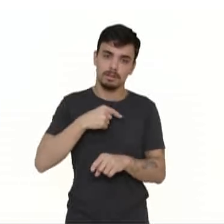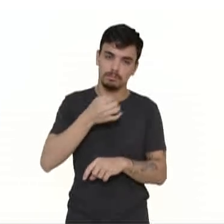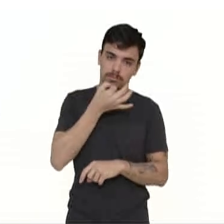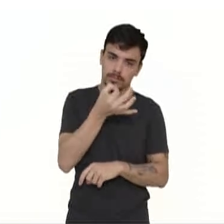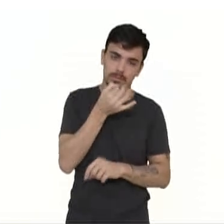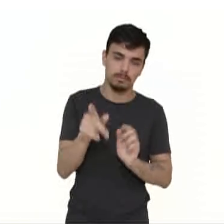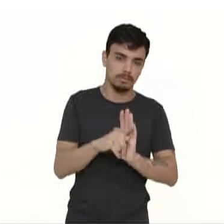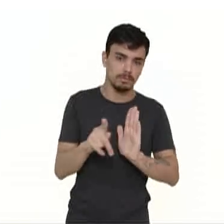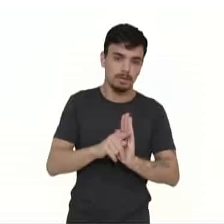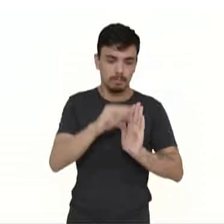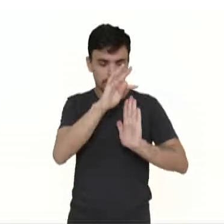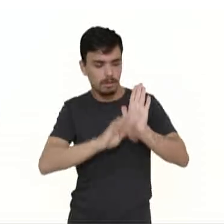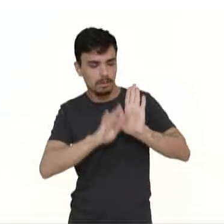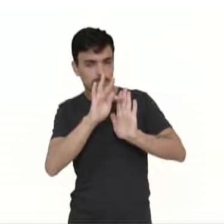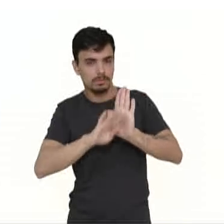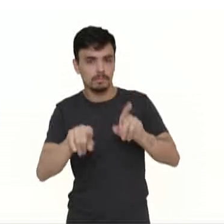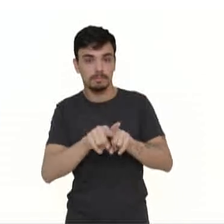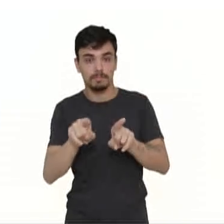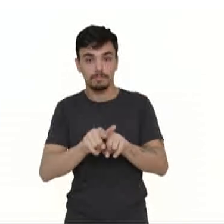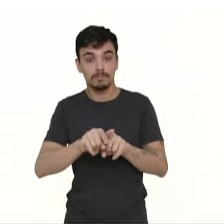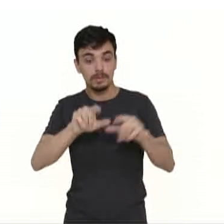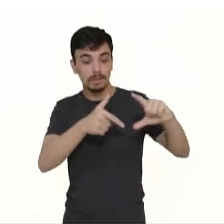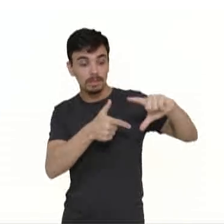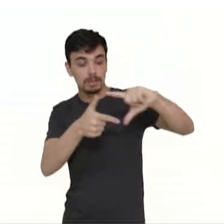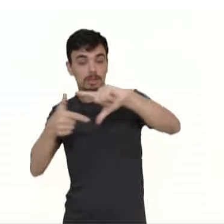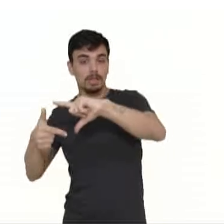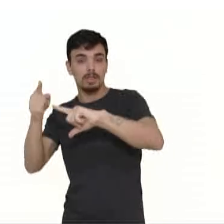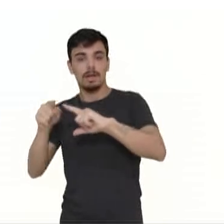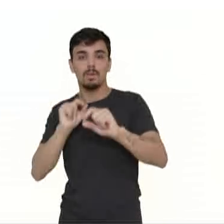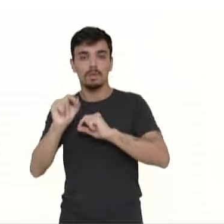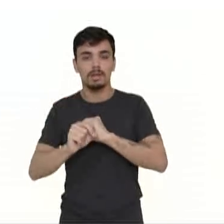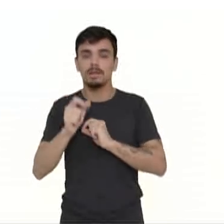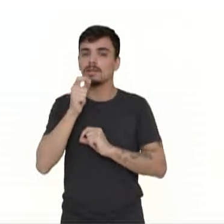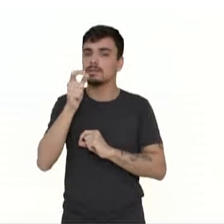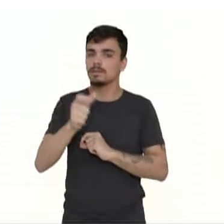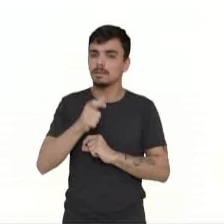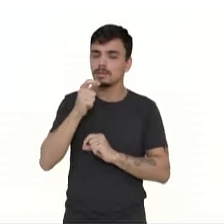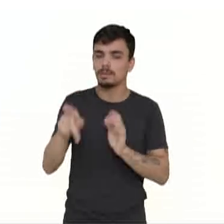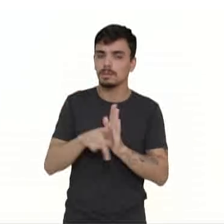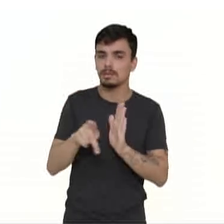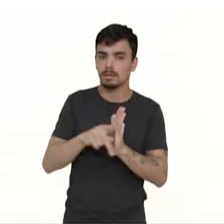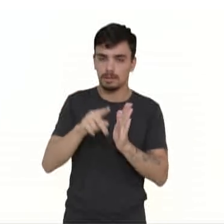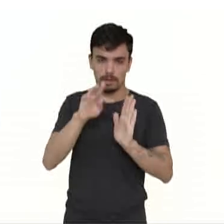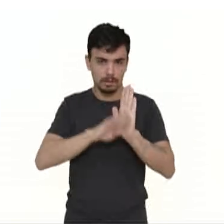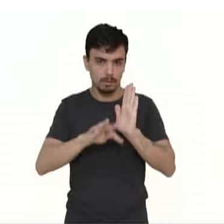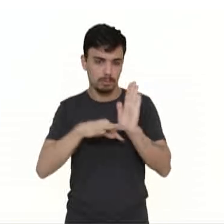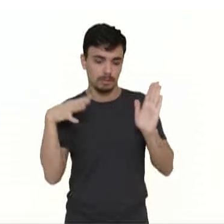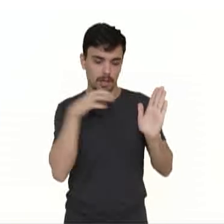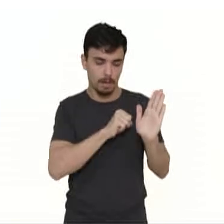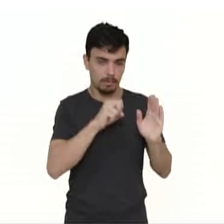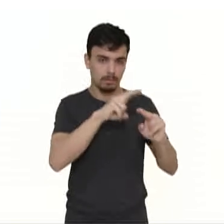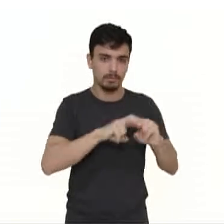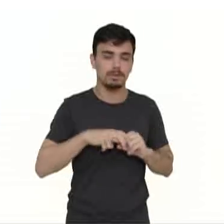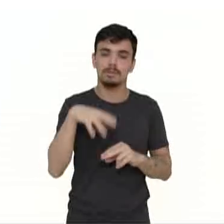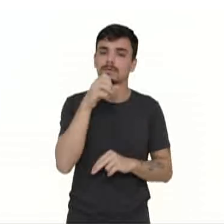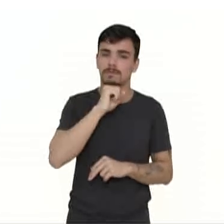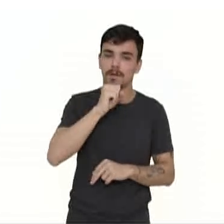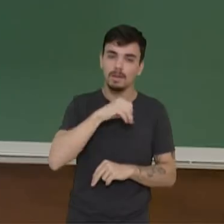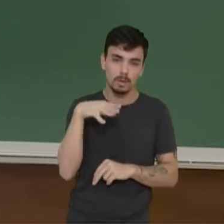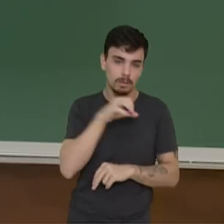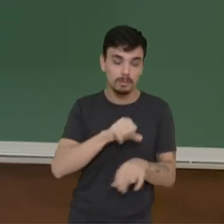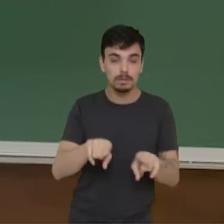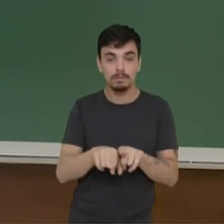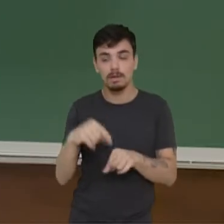texto. A charge é uma crítica temporal, desta forma, seu texto envelhece rápido. Há, no entanto,